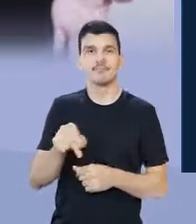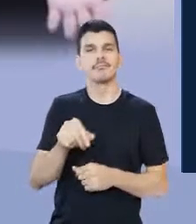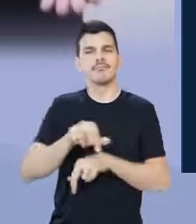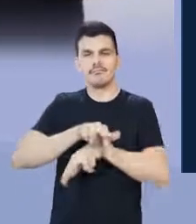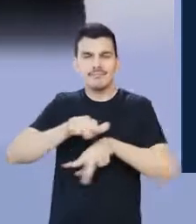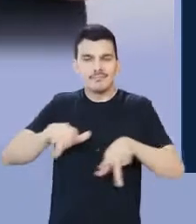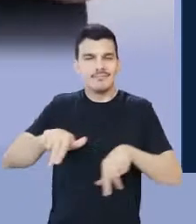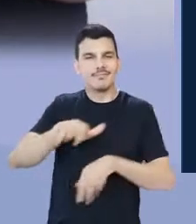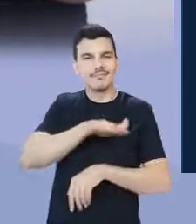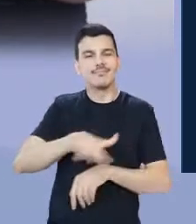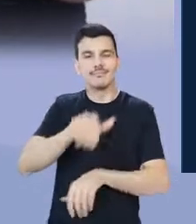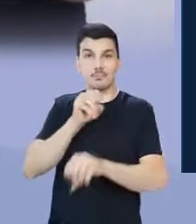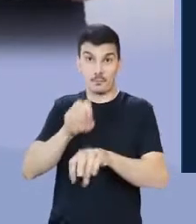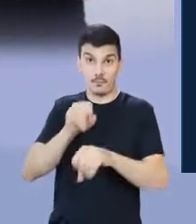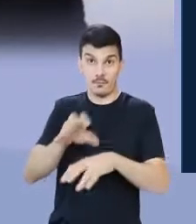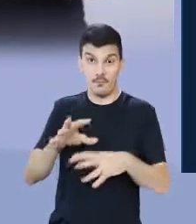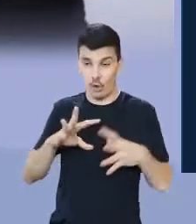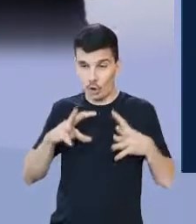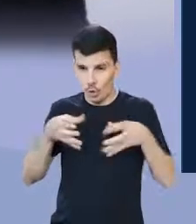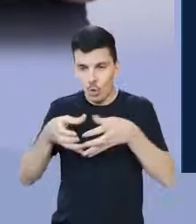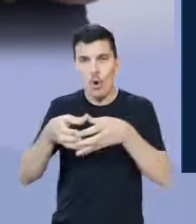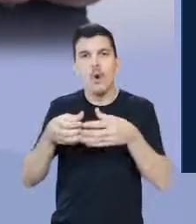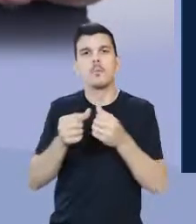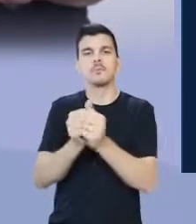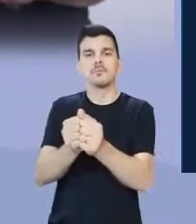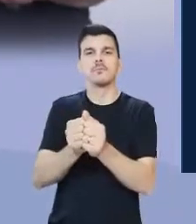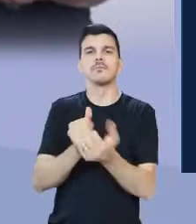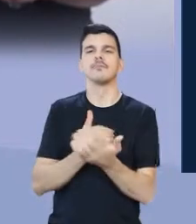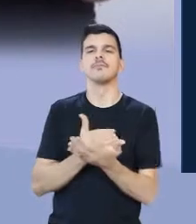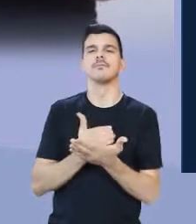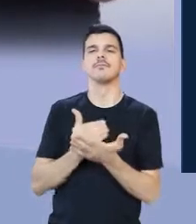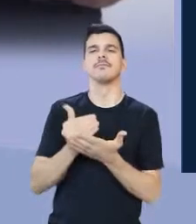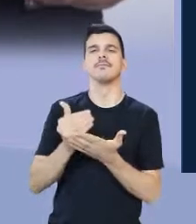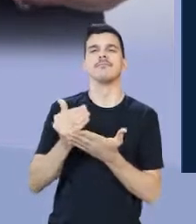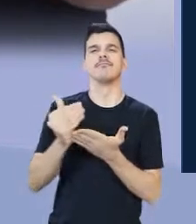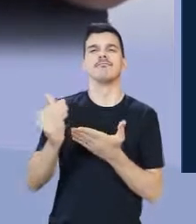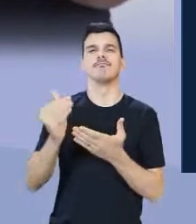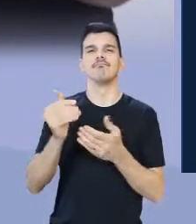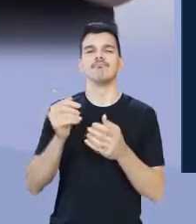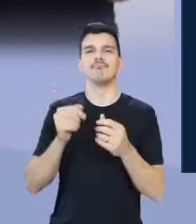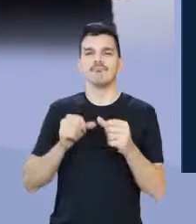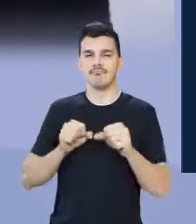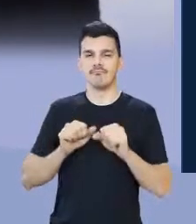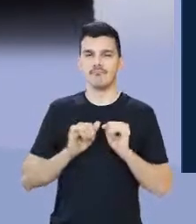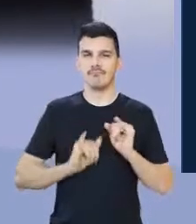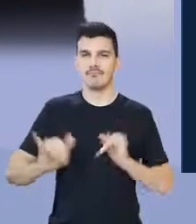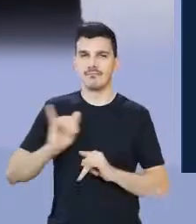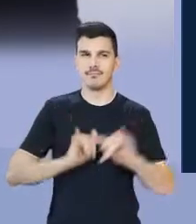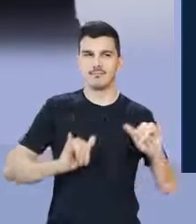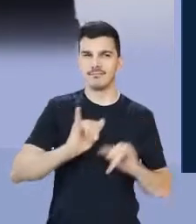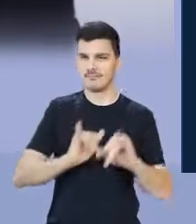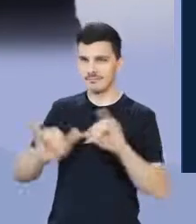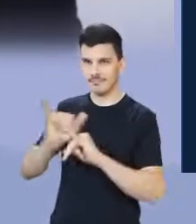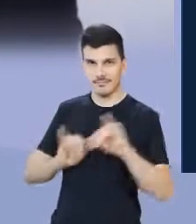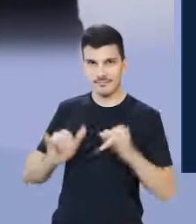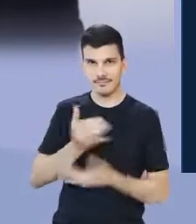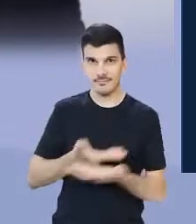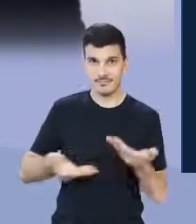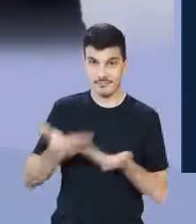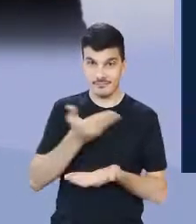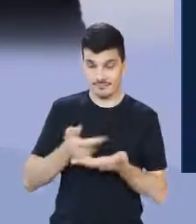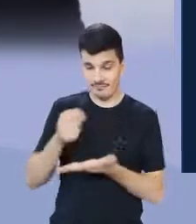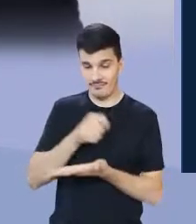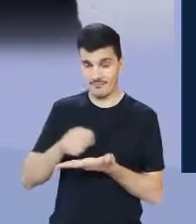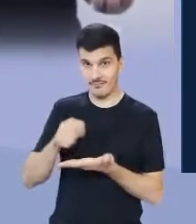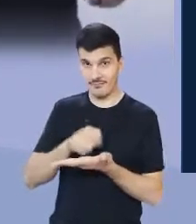educadores, professores, todos se unem e começam a transmitir,